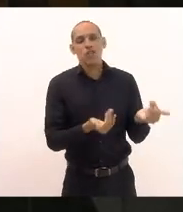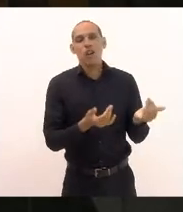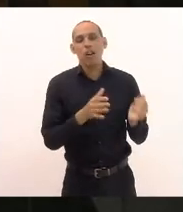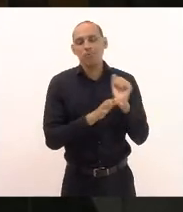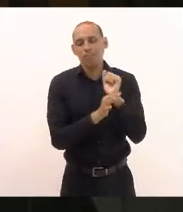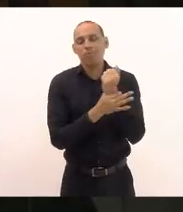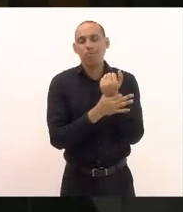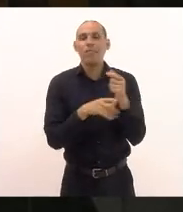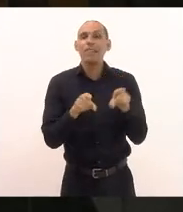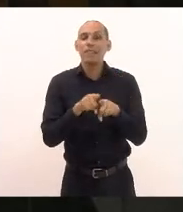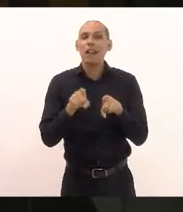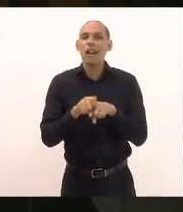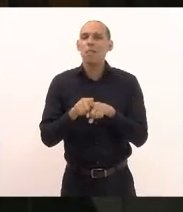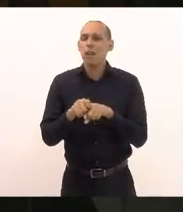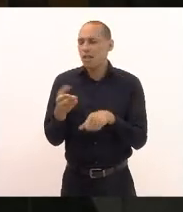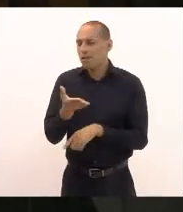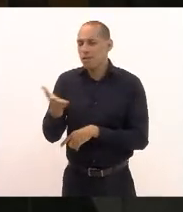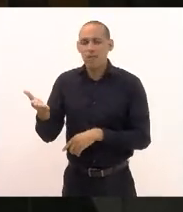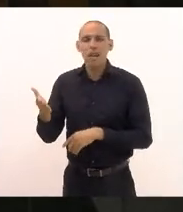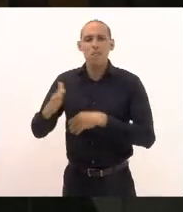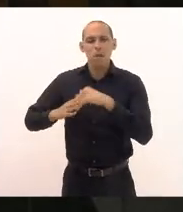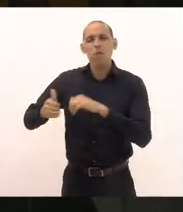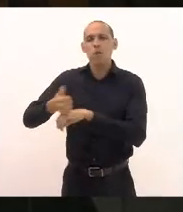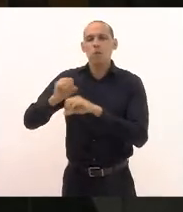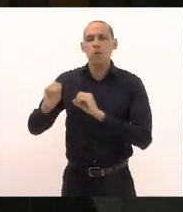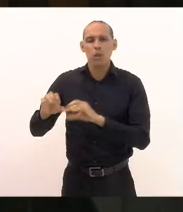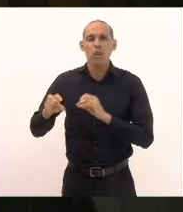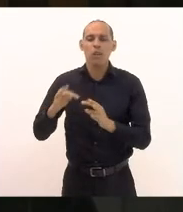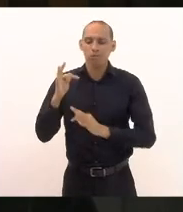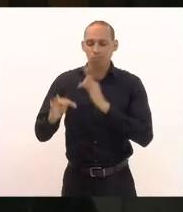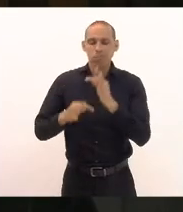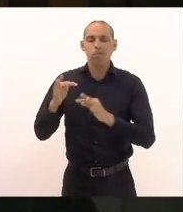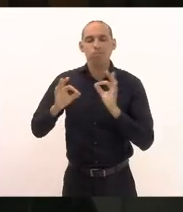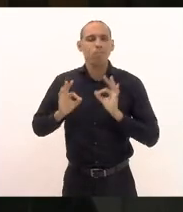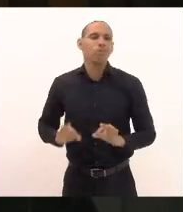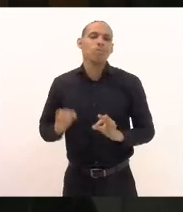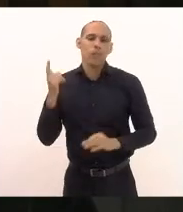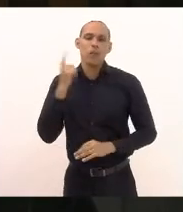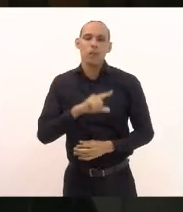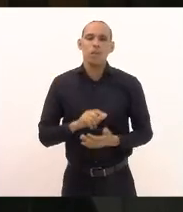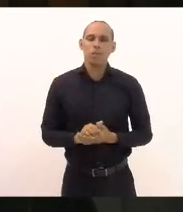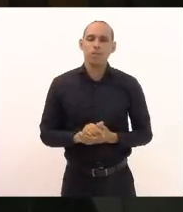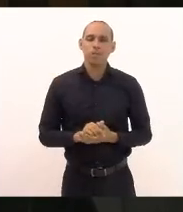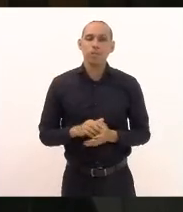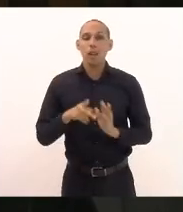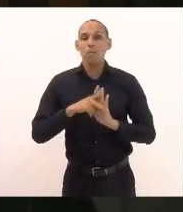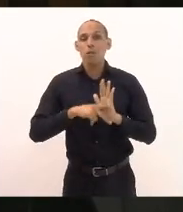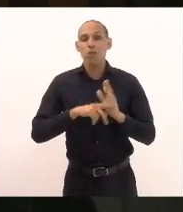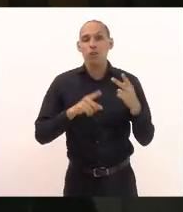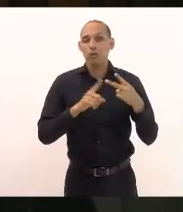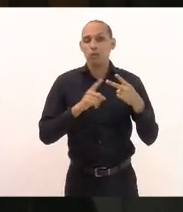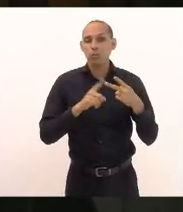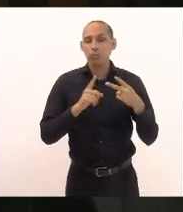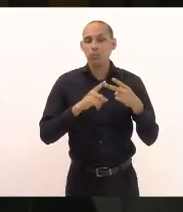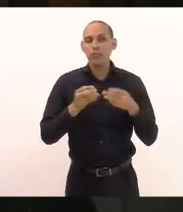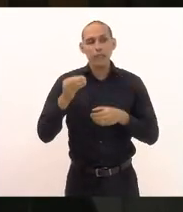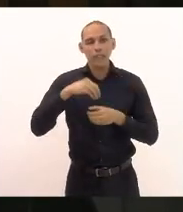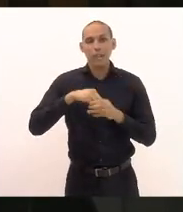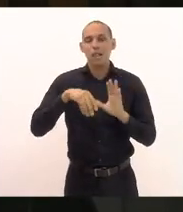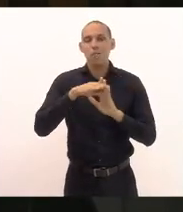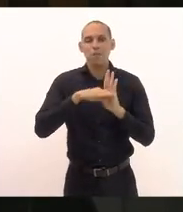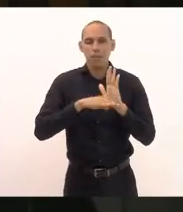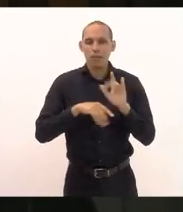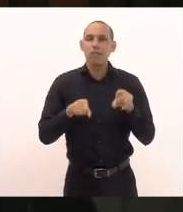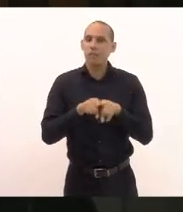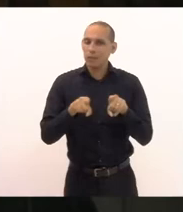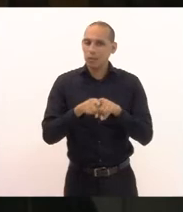garantir tratamento digno para os nossos profissionais de educação. O segundo projeto que estava na pauta, também relacionado à